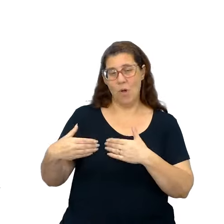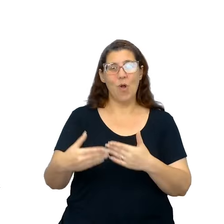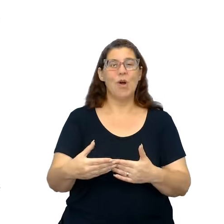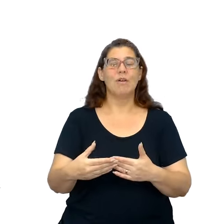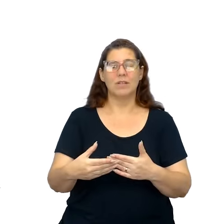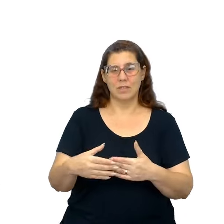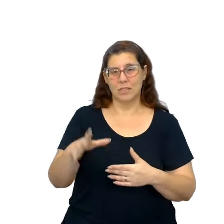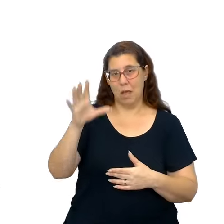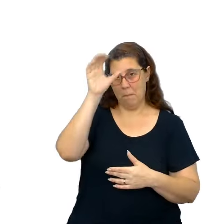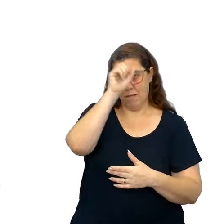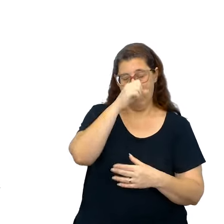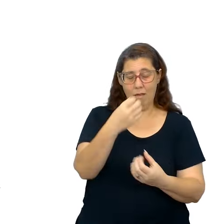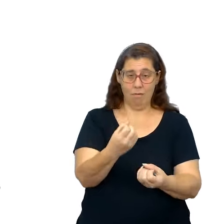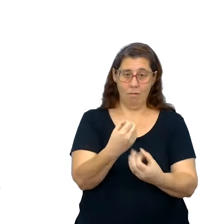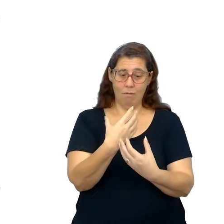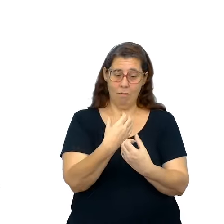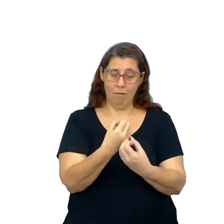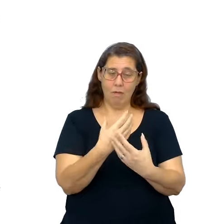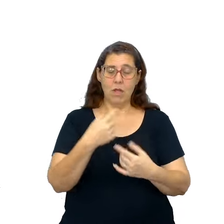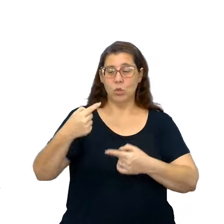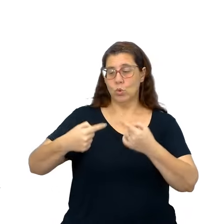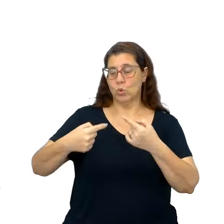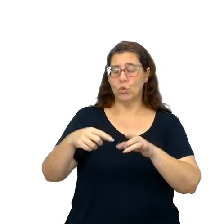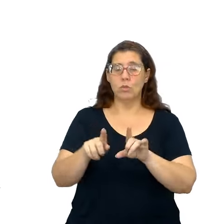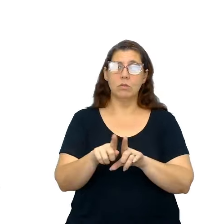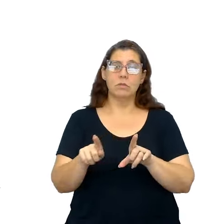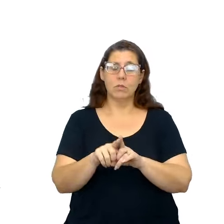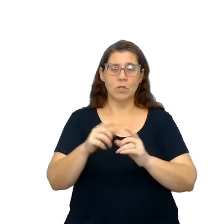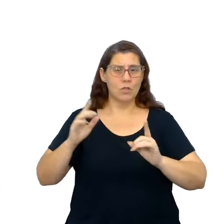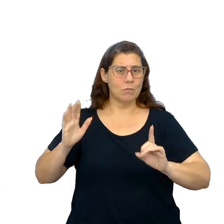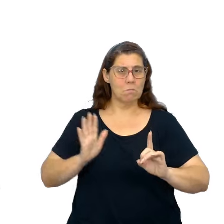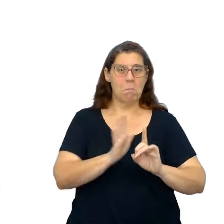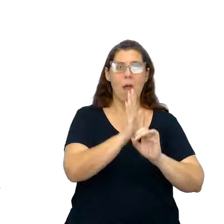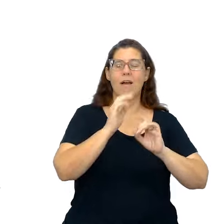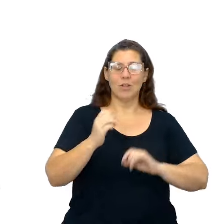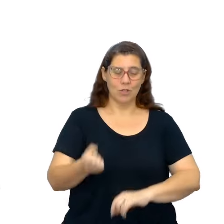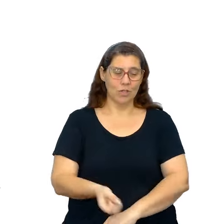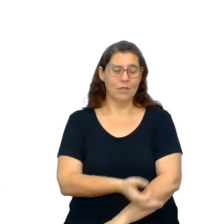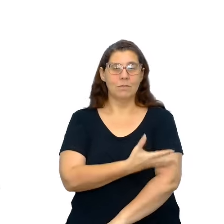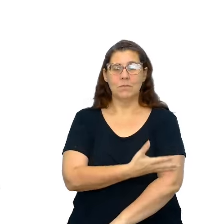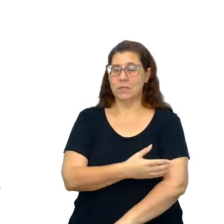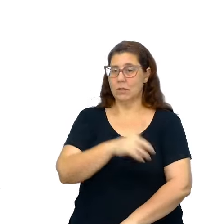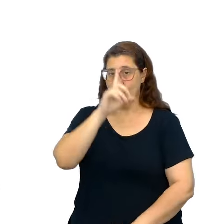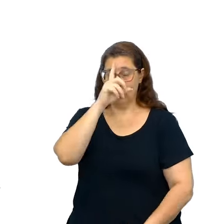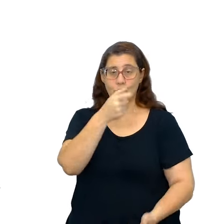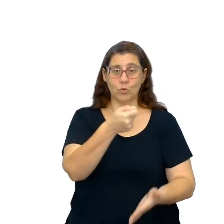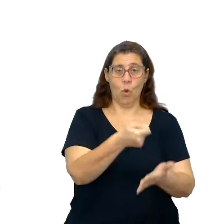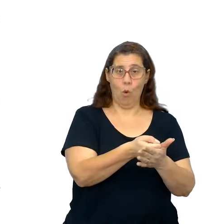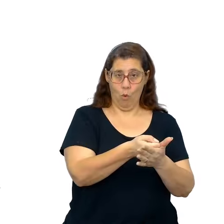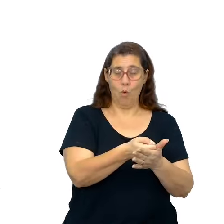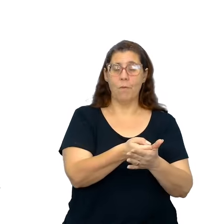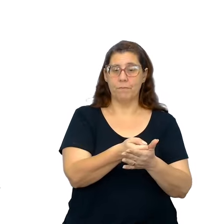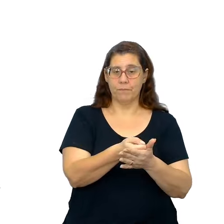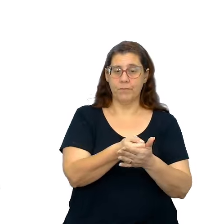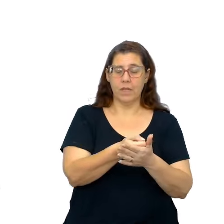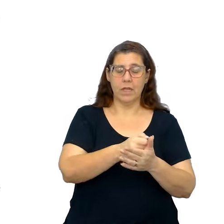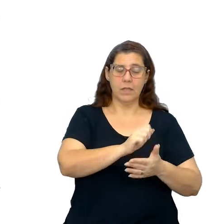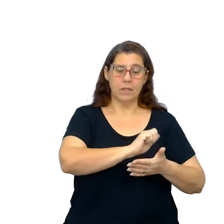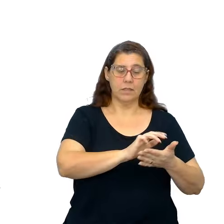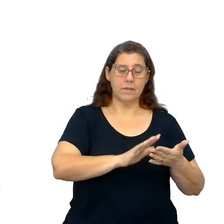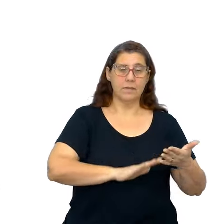ensino e aprendizagem, né? Discutimos um pouquinho sobre o impacto dessas emoções na tomada de decisão com as